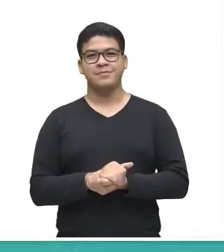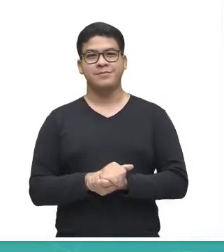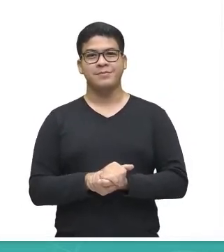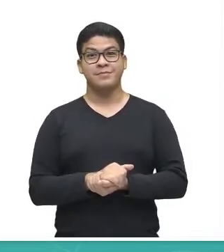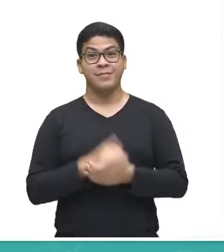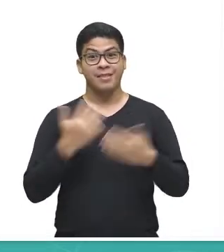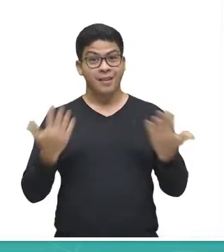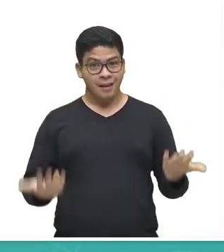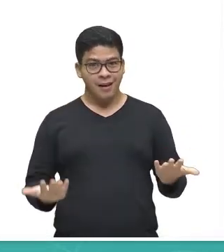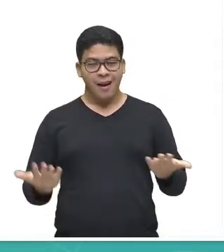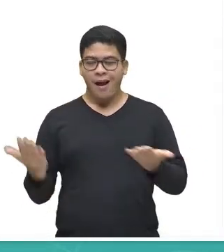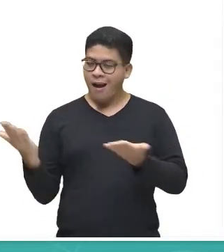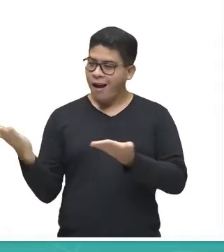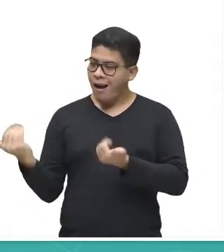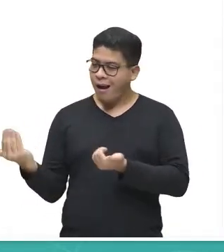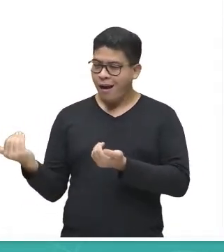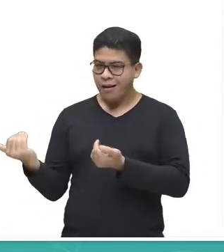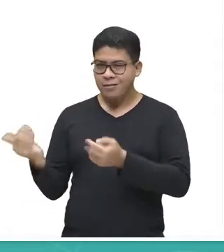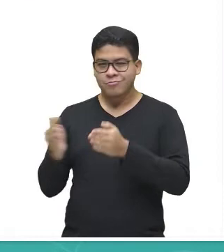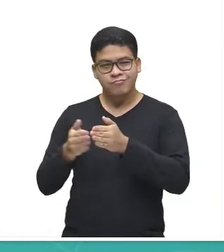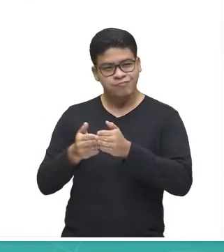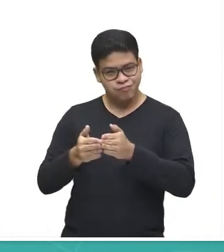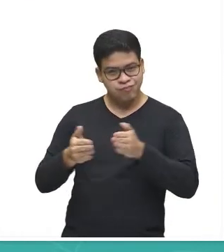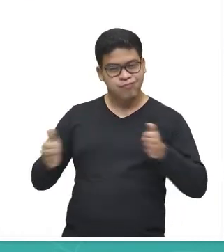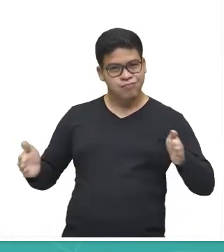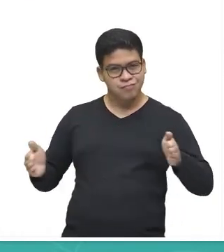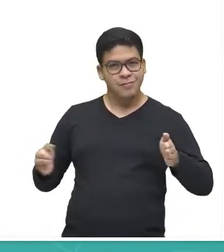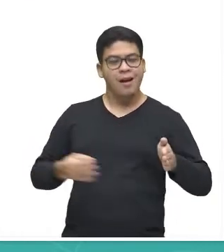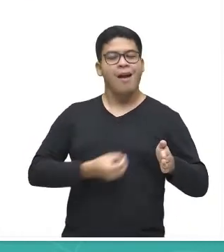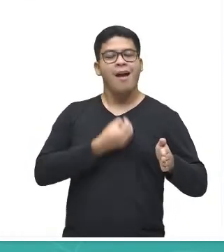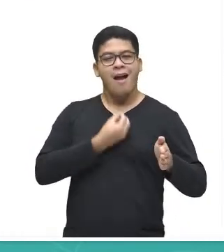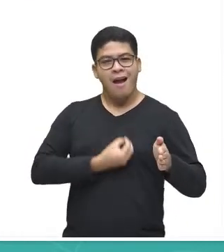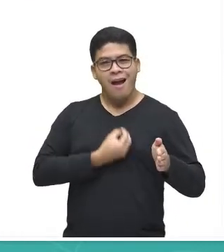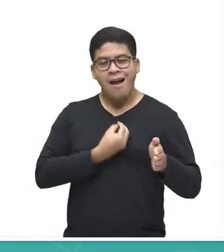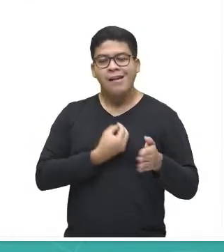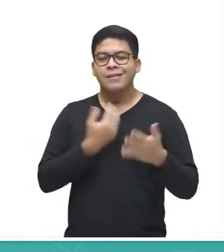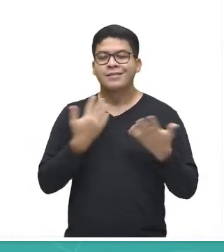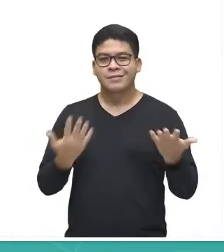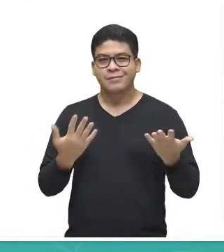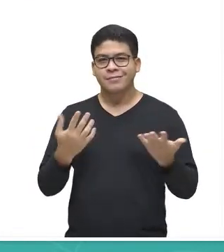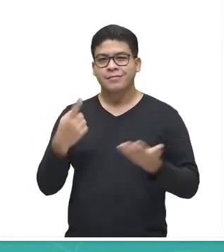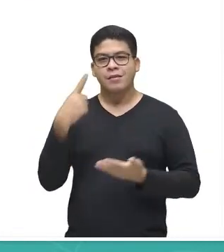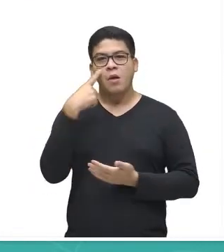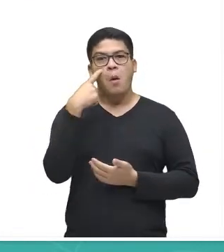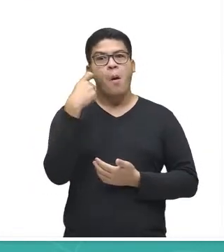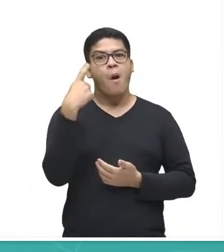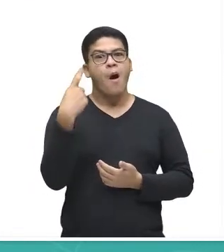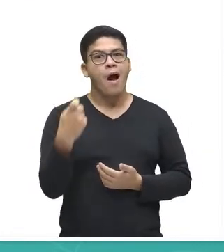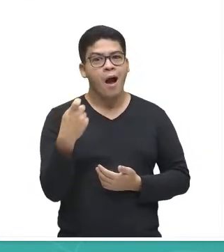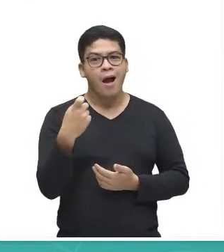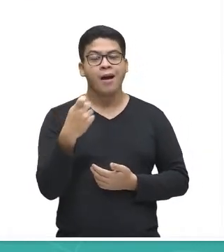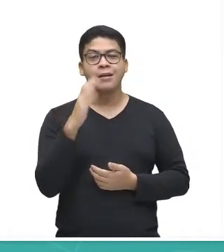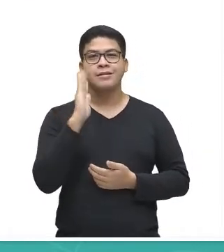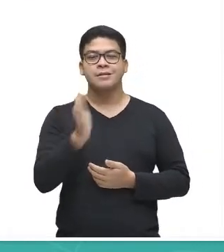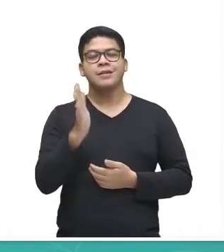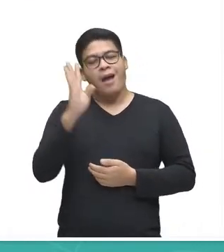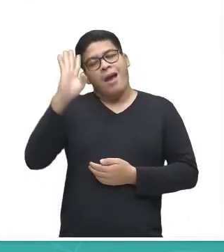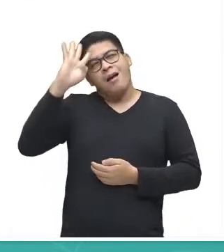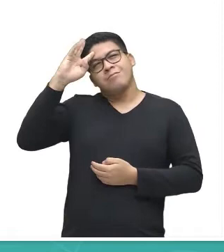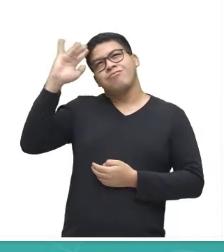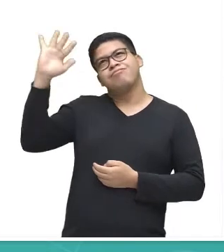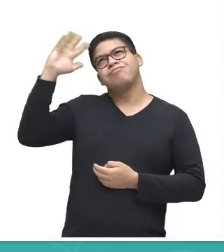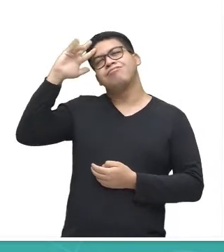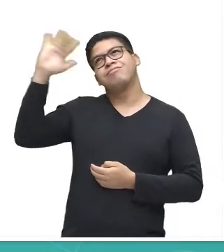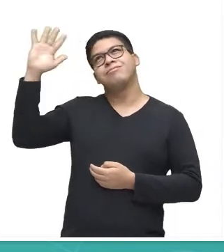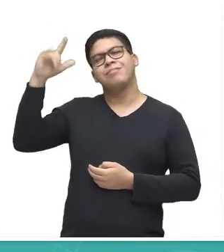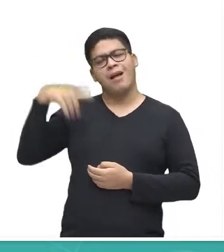Que fase interessante a adolescência, não é mesmo, gente? E eu já fico imaginando, né, e